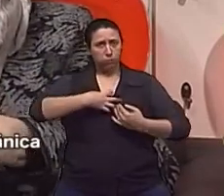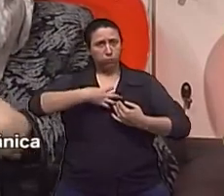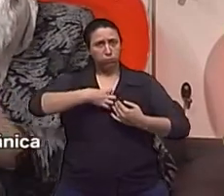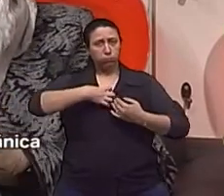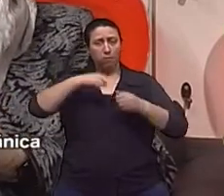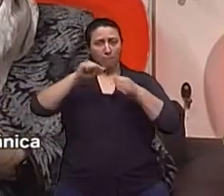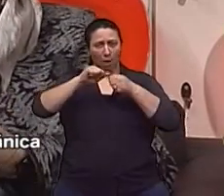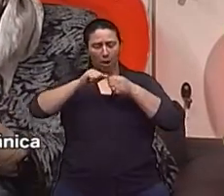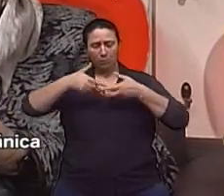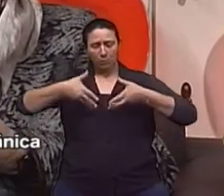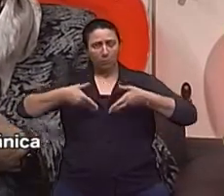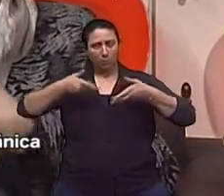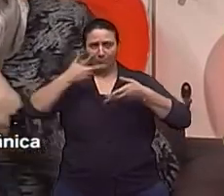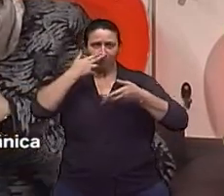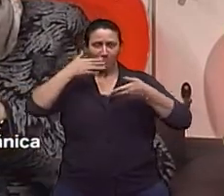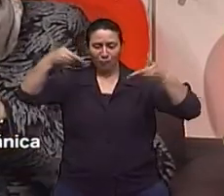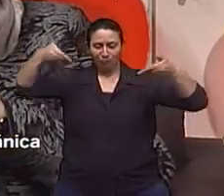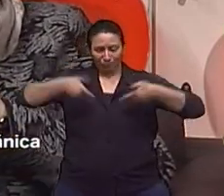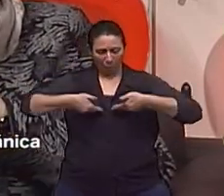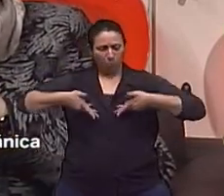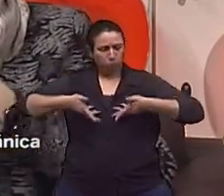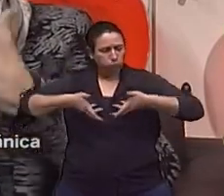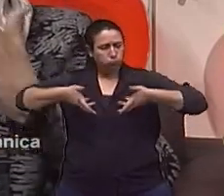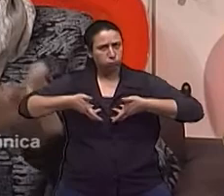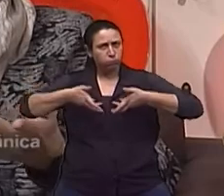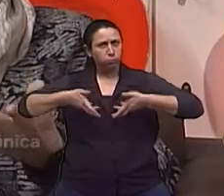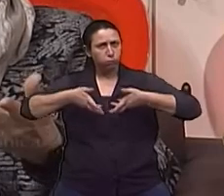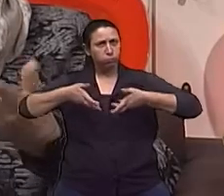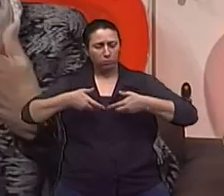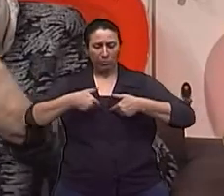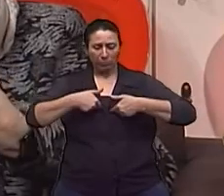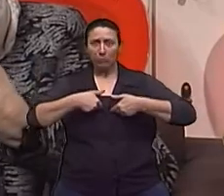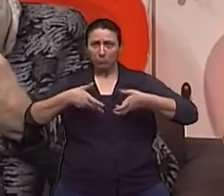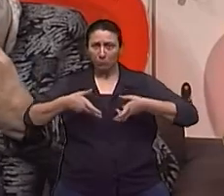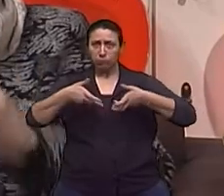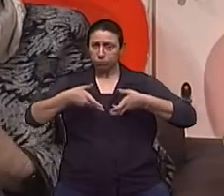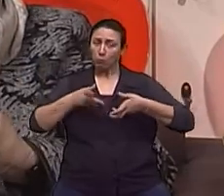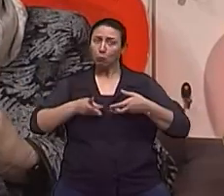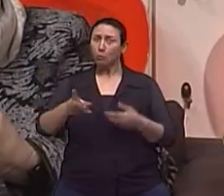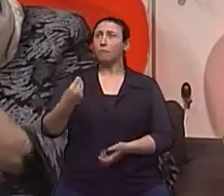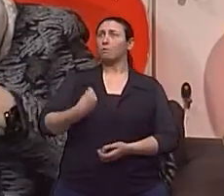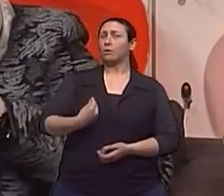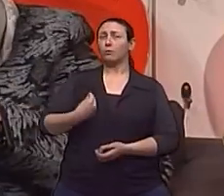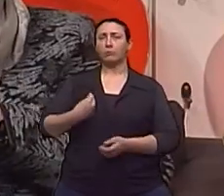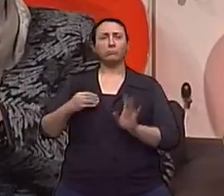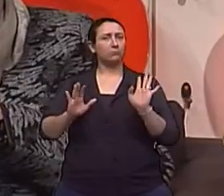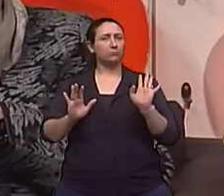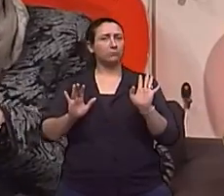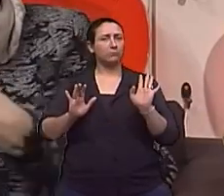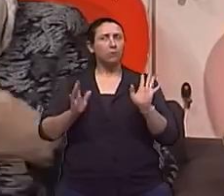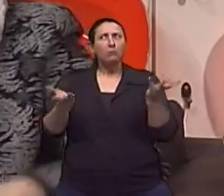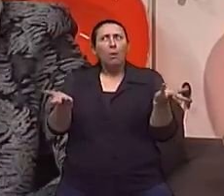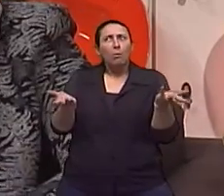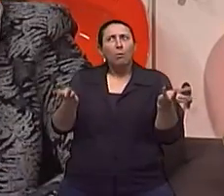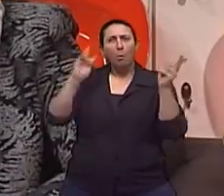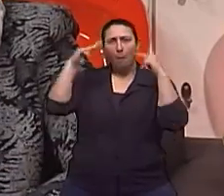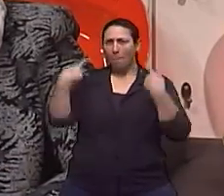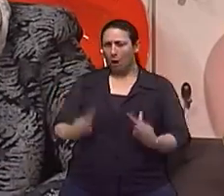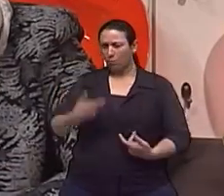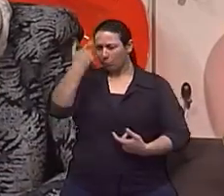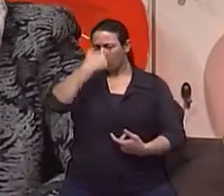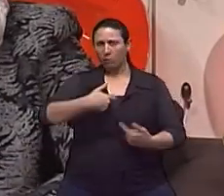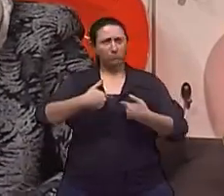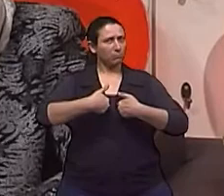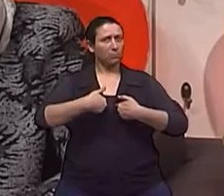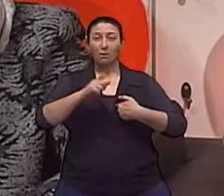aparelhos ele vai continuar vivo mas o coração já não bate mais então a Vi a essência um banho não tá no coração tá